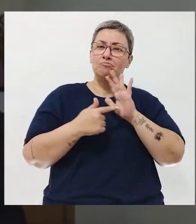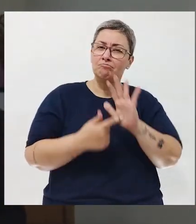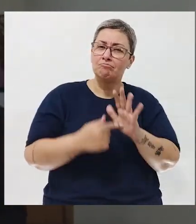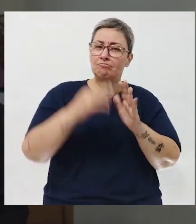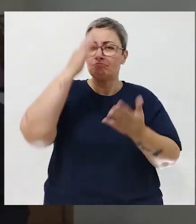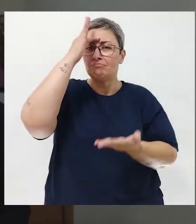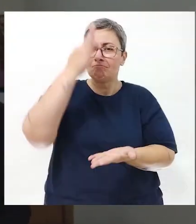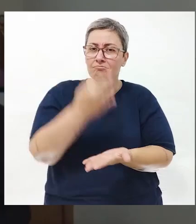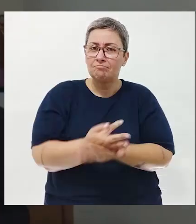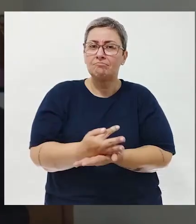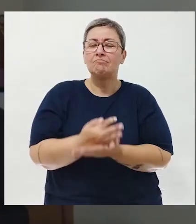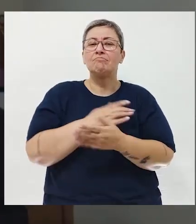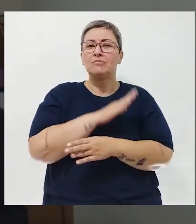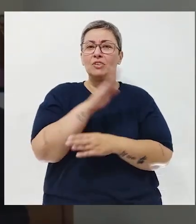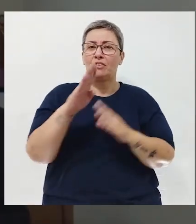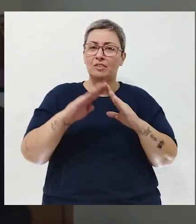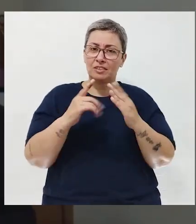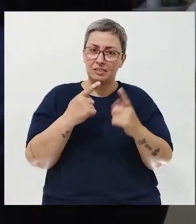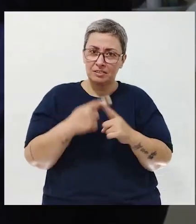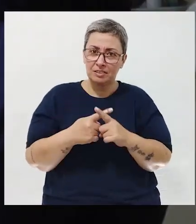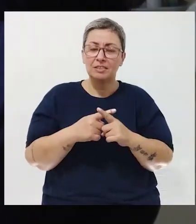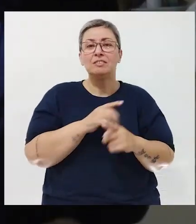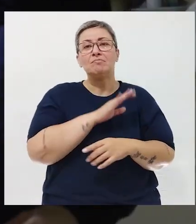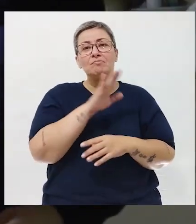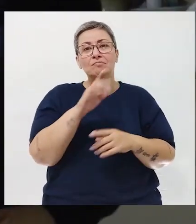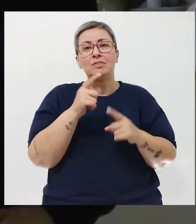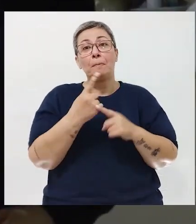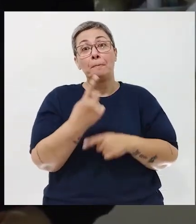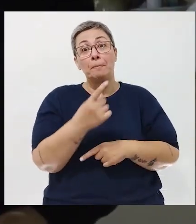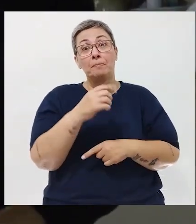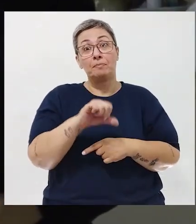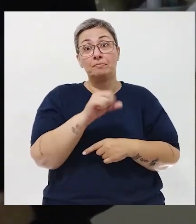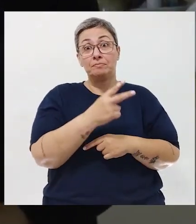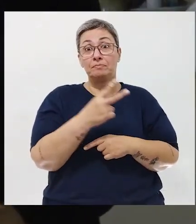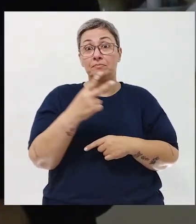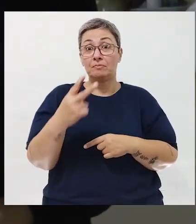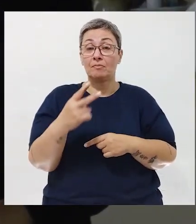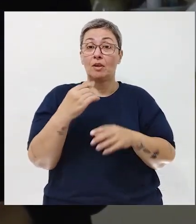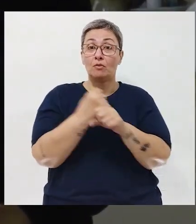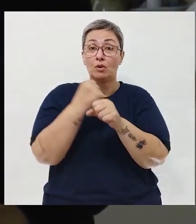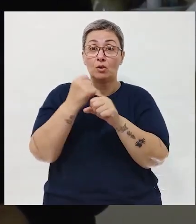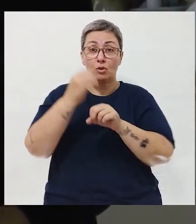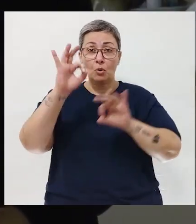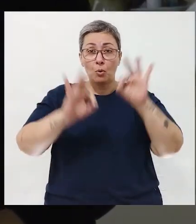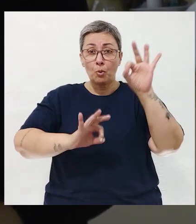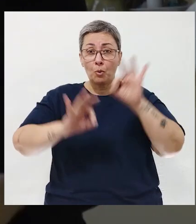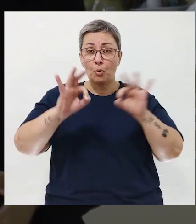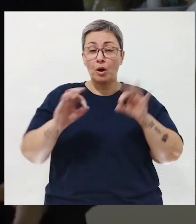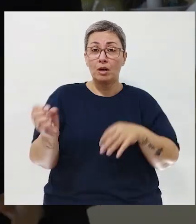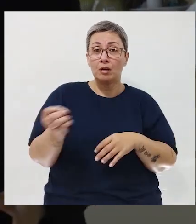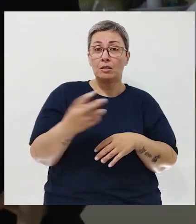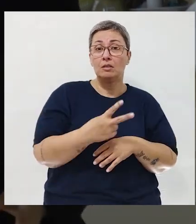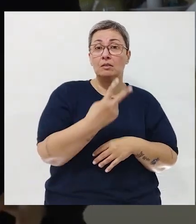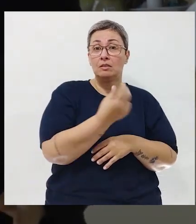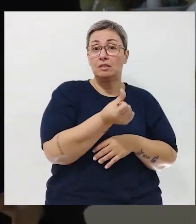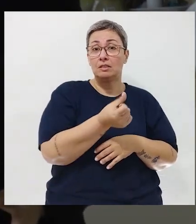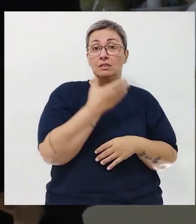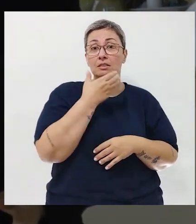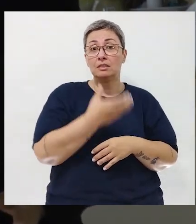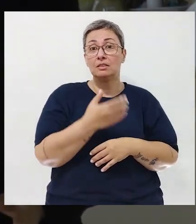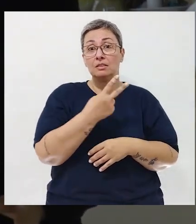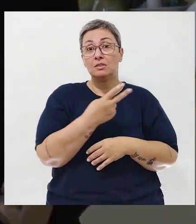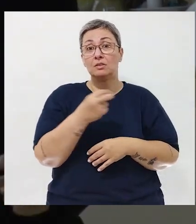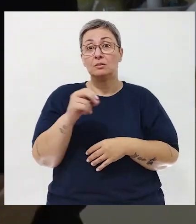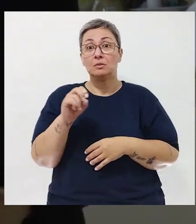fé dos fiéis que frequentam o santuário. Em 1922, o local passou por restauração e em 26 de dezembro